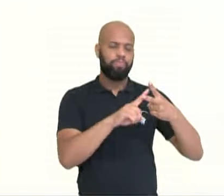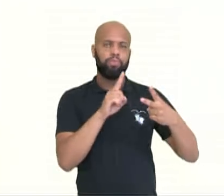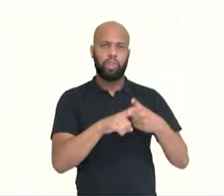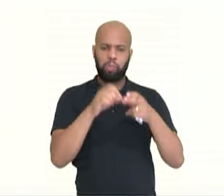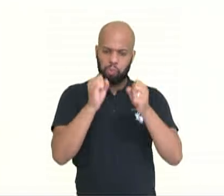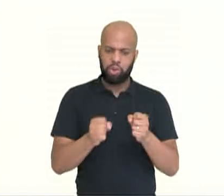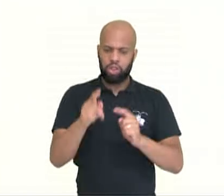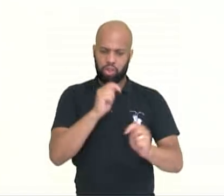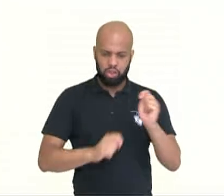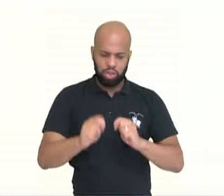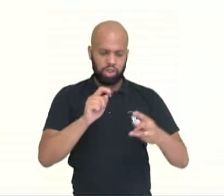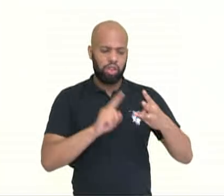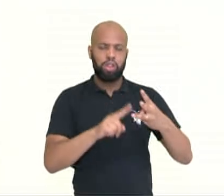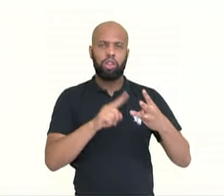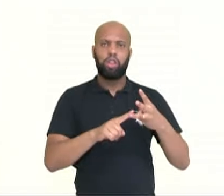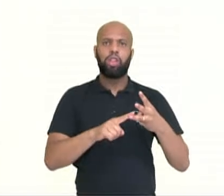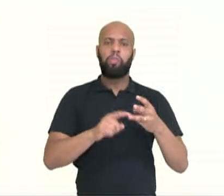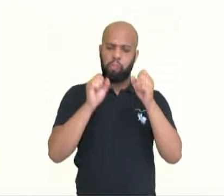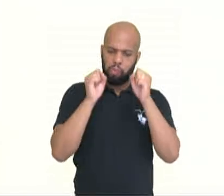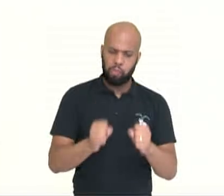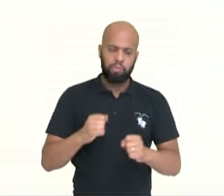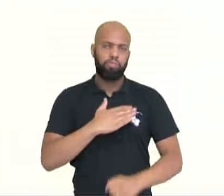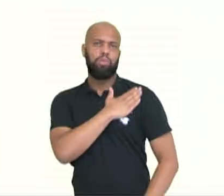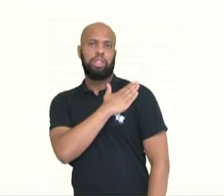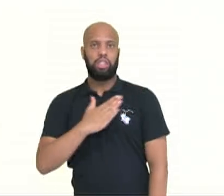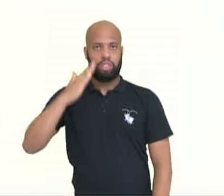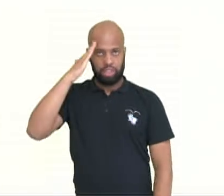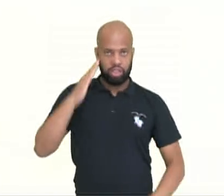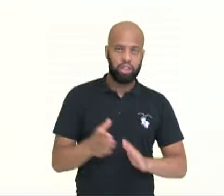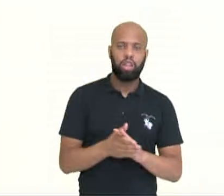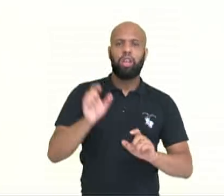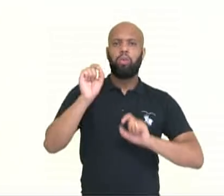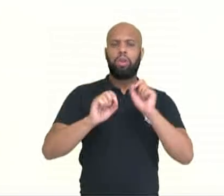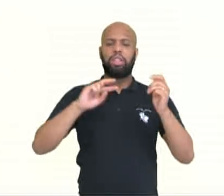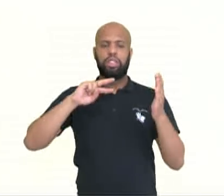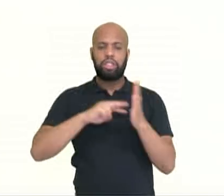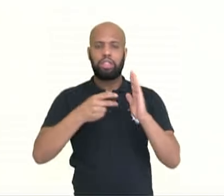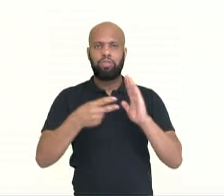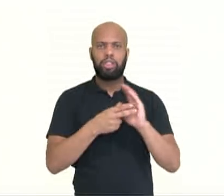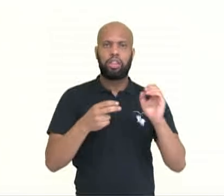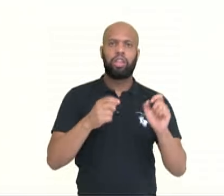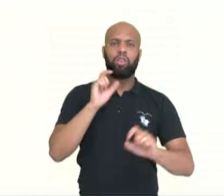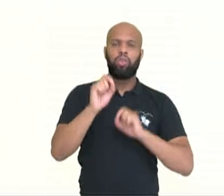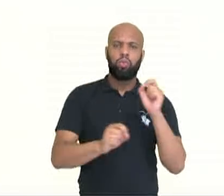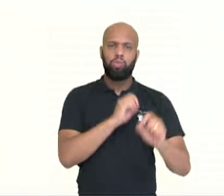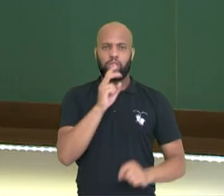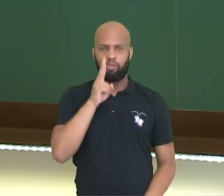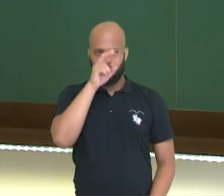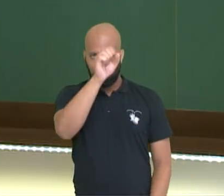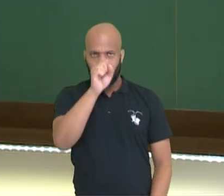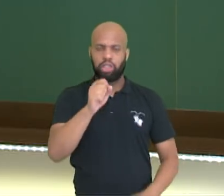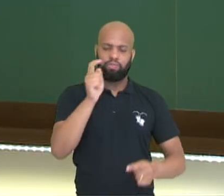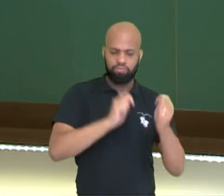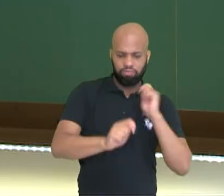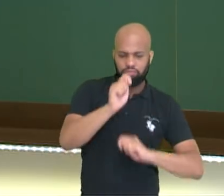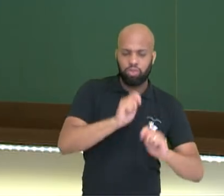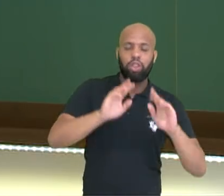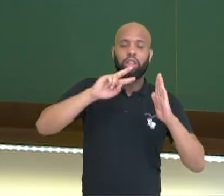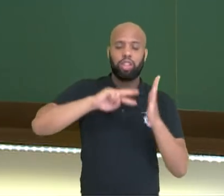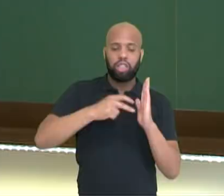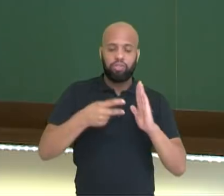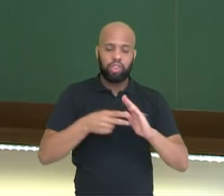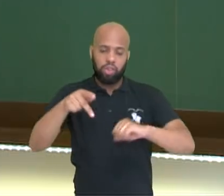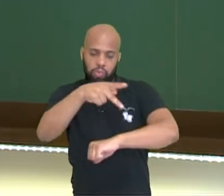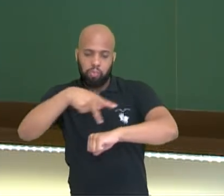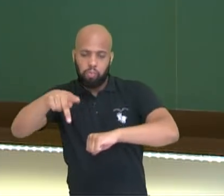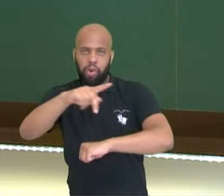poder econômico. E 3, o poder militar. O que significa poder econômico? Significa que o país tem que